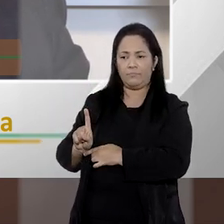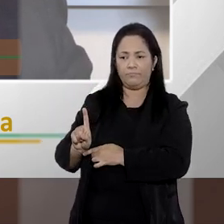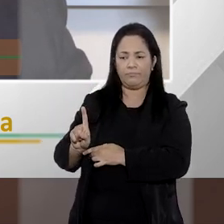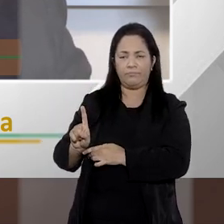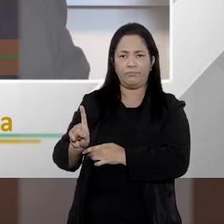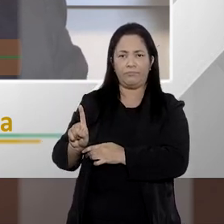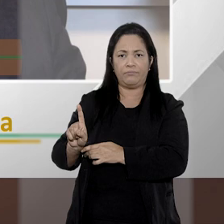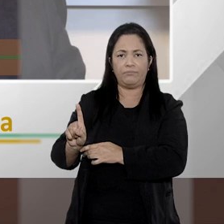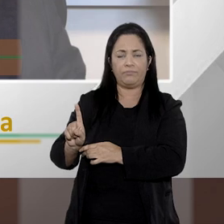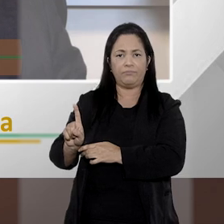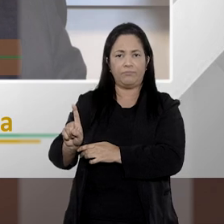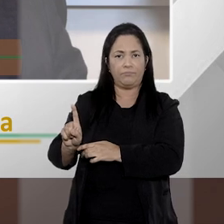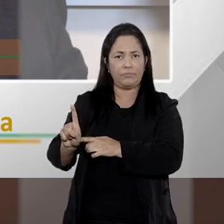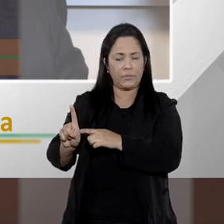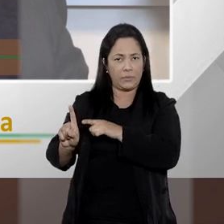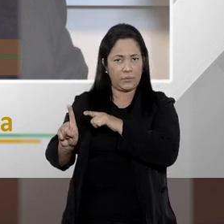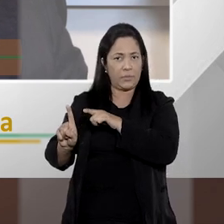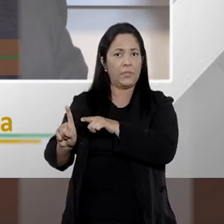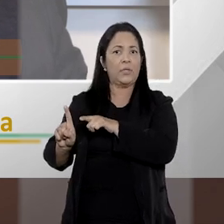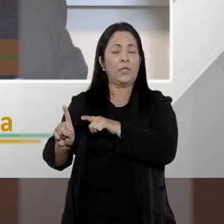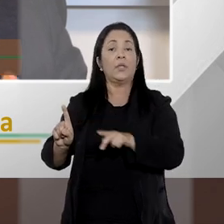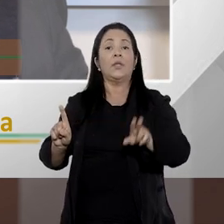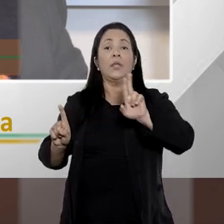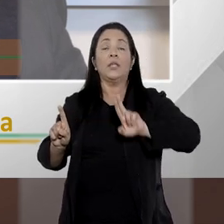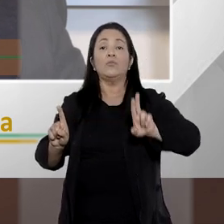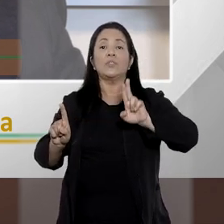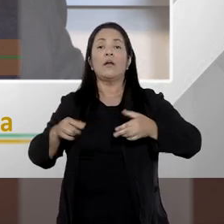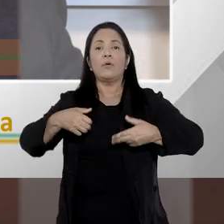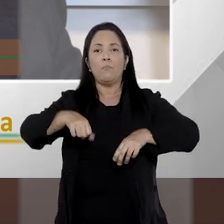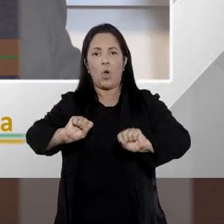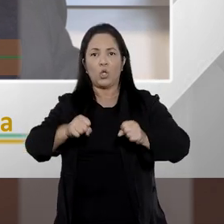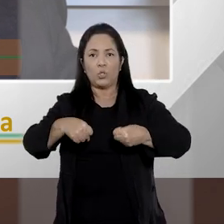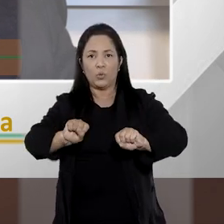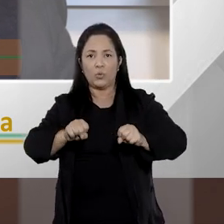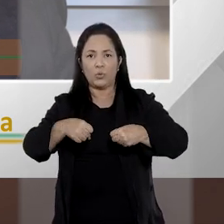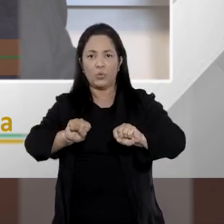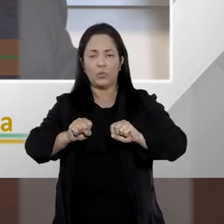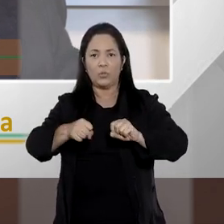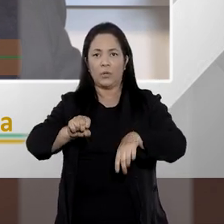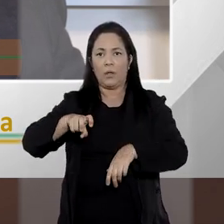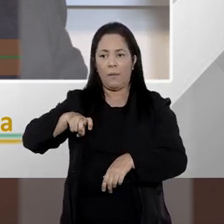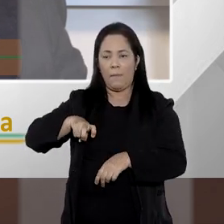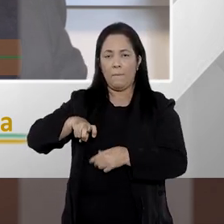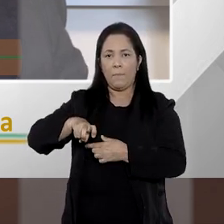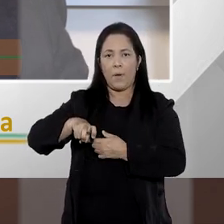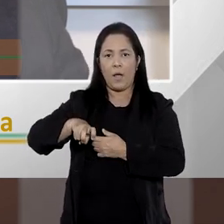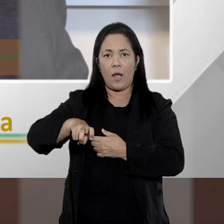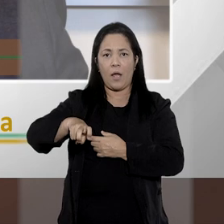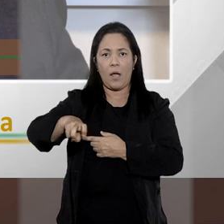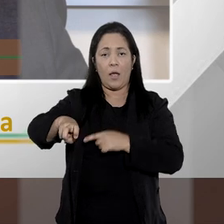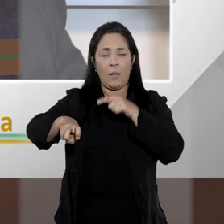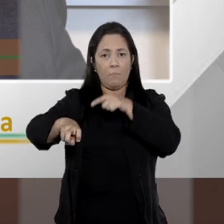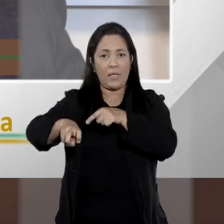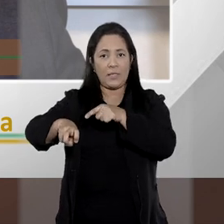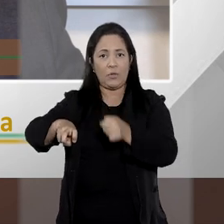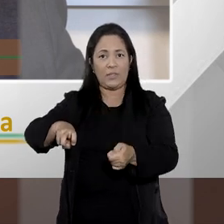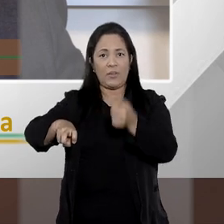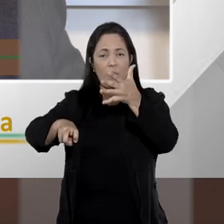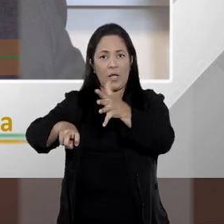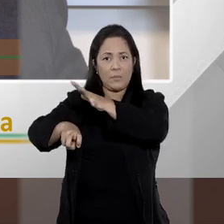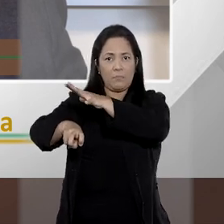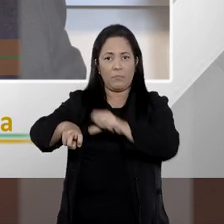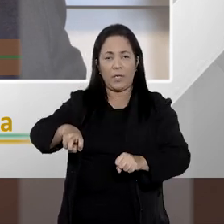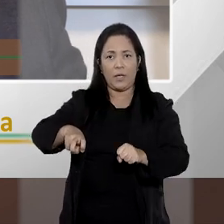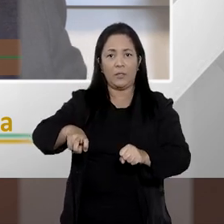são alcançadas pelo sistema penal, ele utilizava da sua moto, mas soube que a sua moto estaria correndo o risco de ser